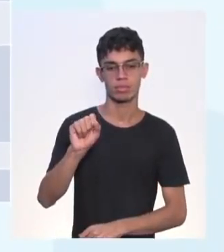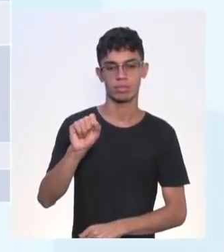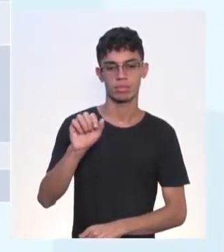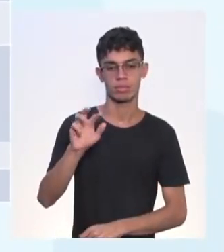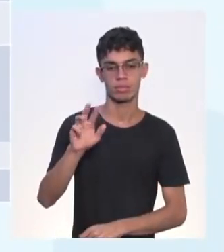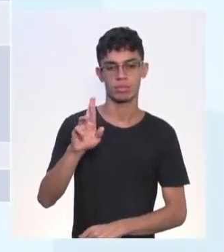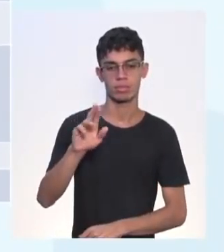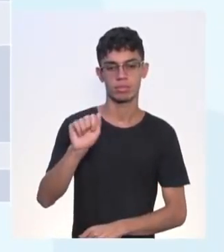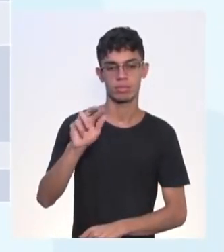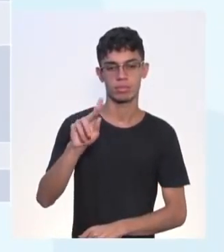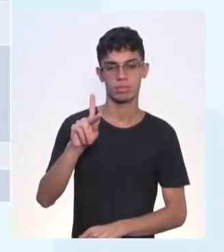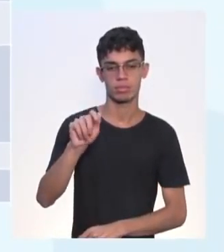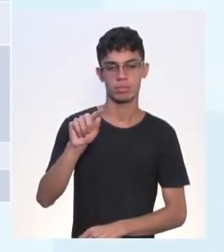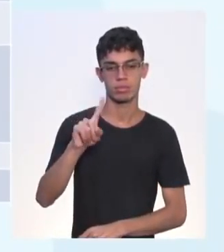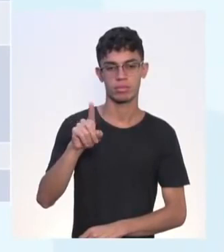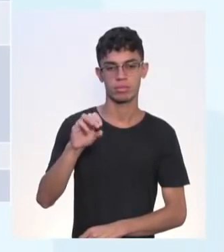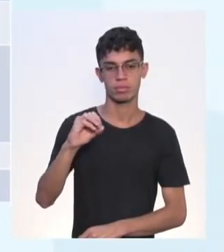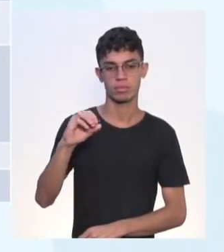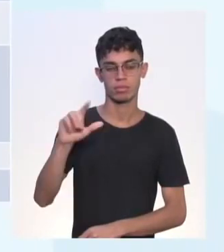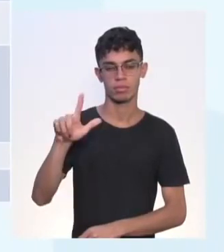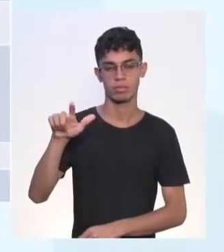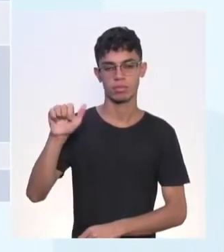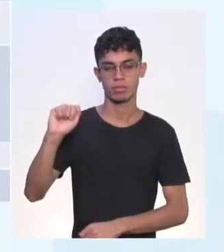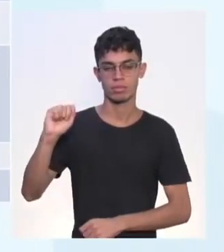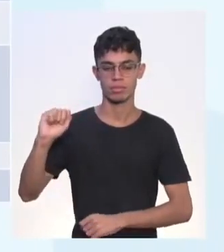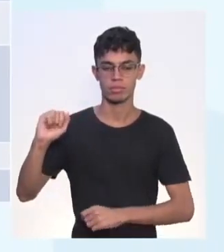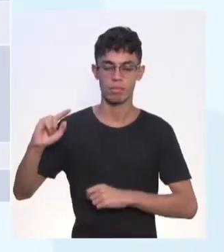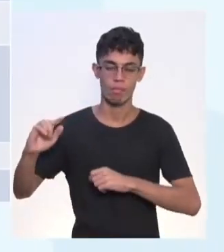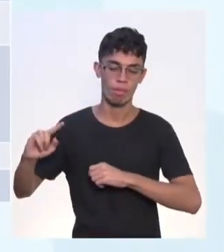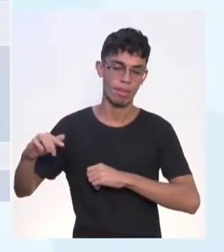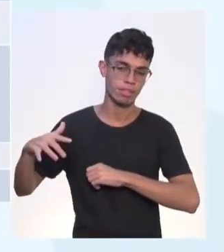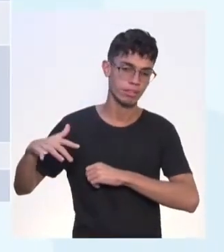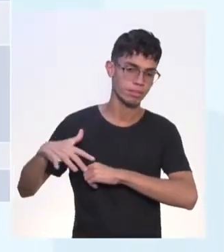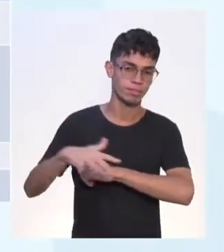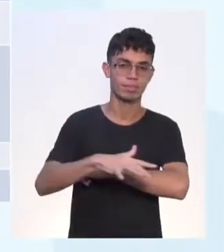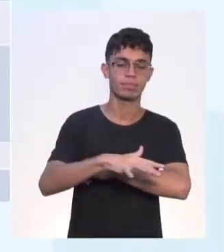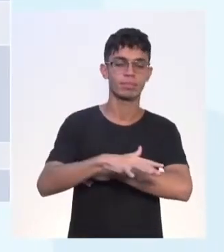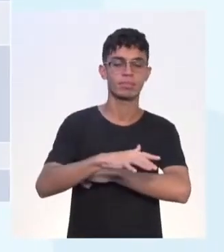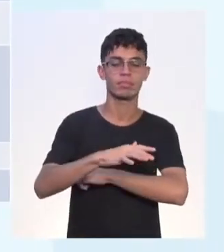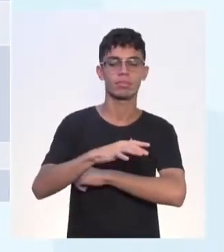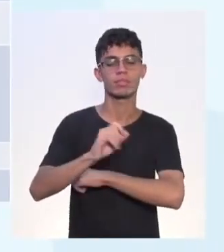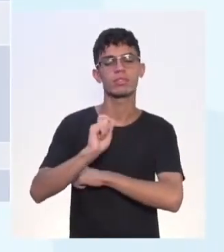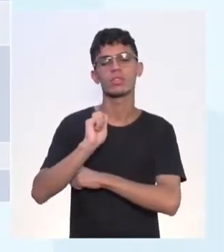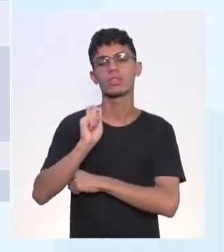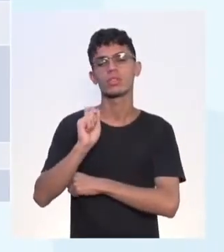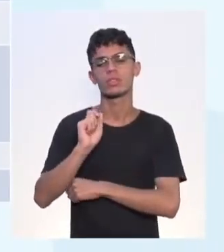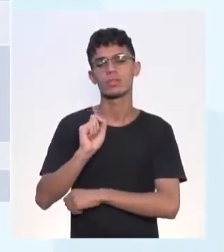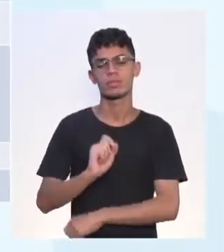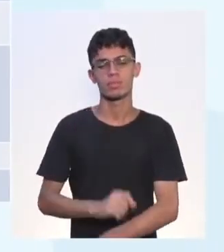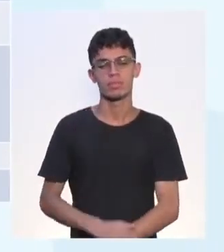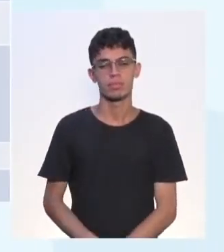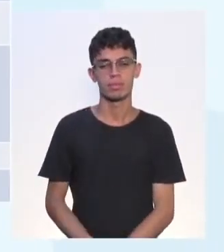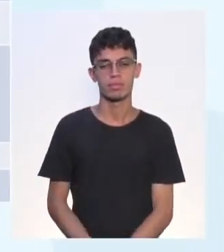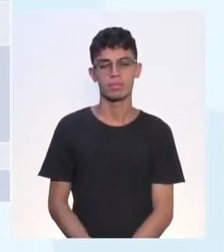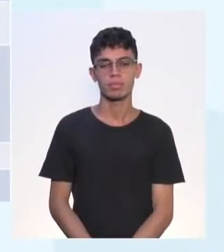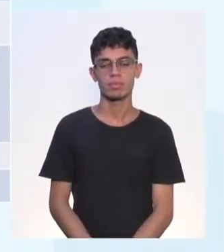colocou uma rapazola. Uma rapazola atravessa. Atravessa o quê? Cabe a pergunta?